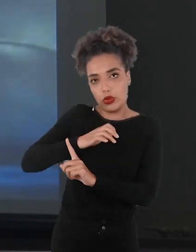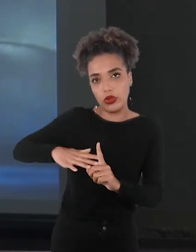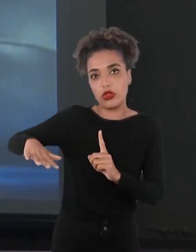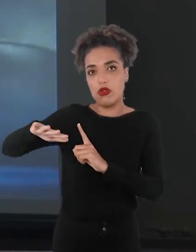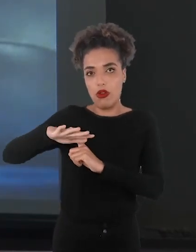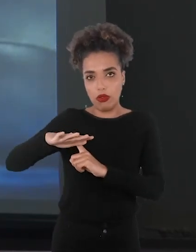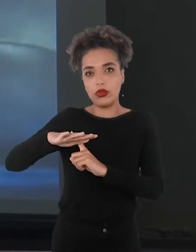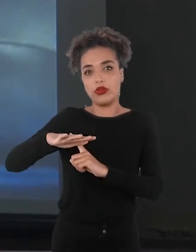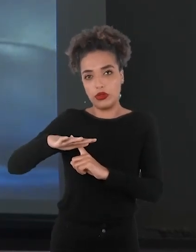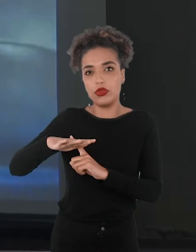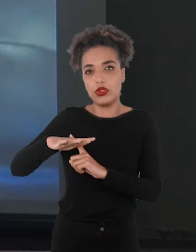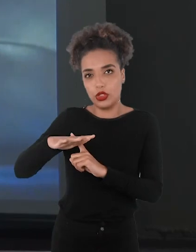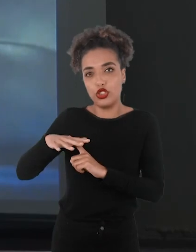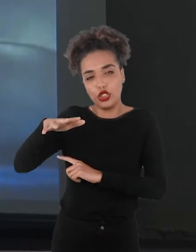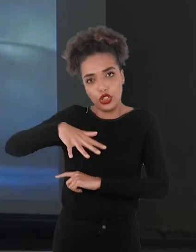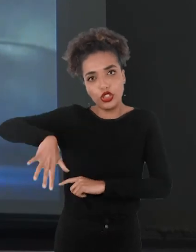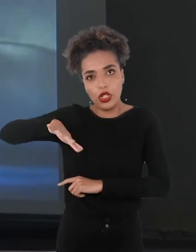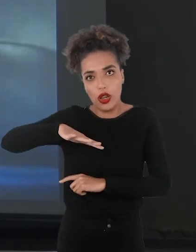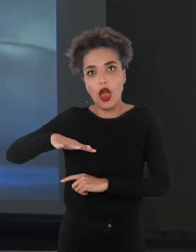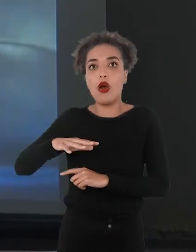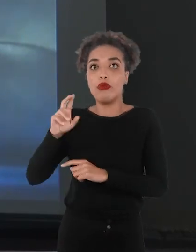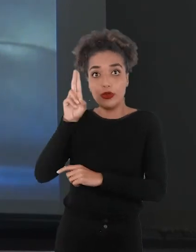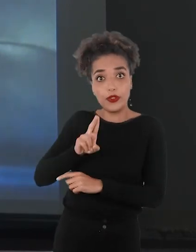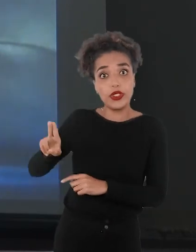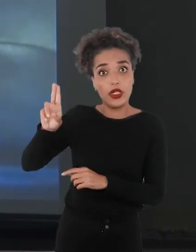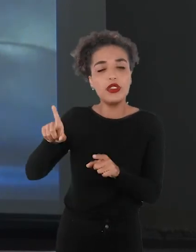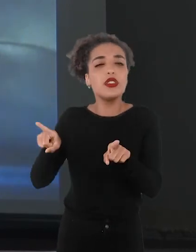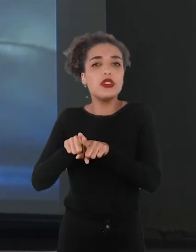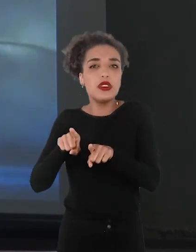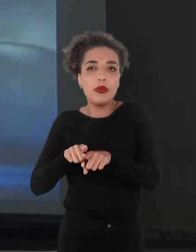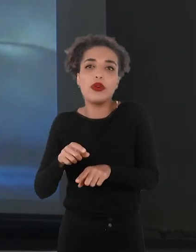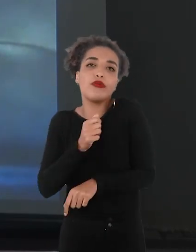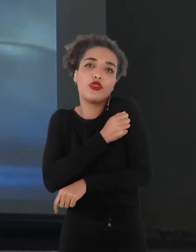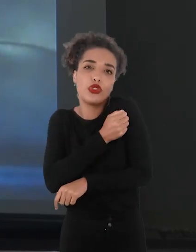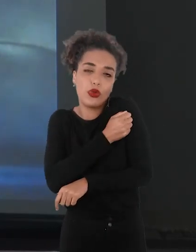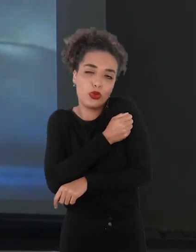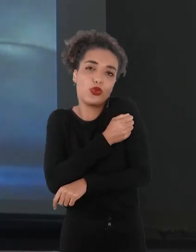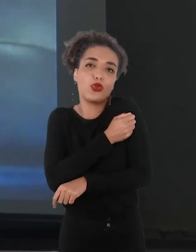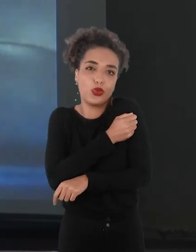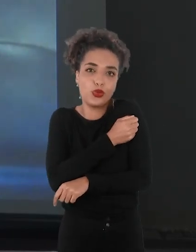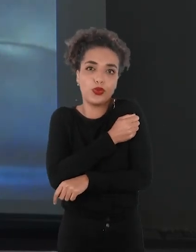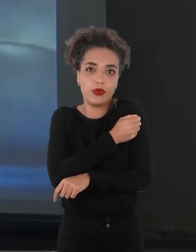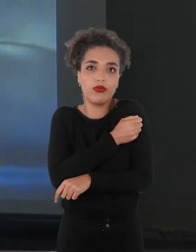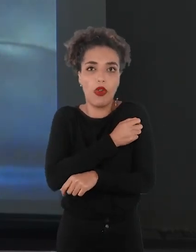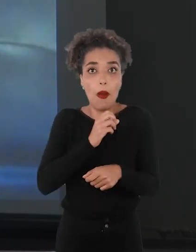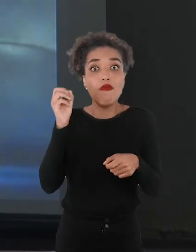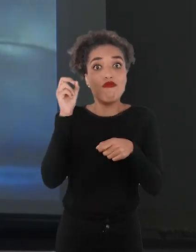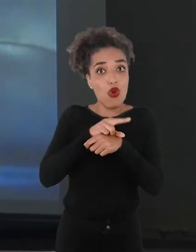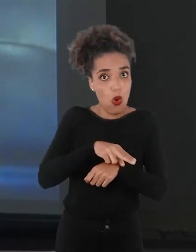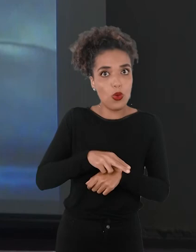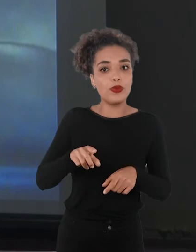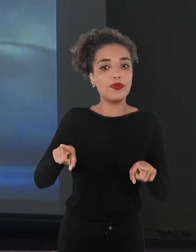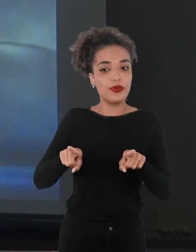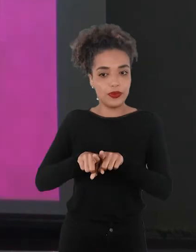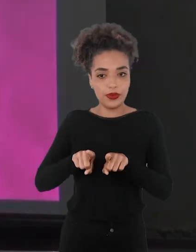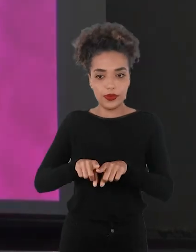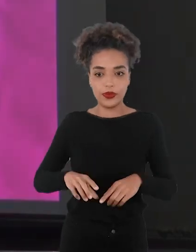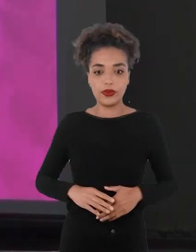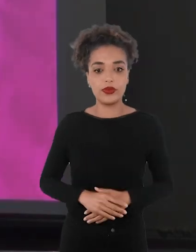geral, para a universidade e para os alunos que acessam eles também.